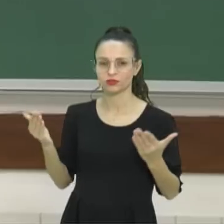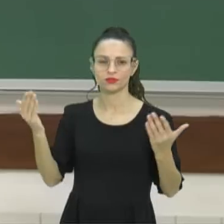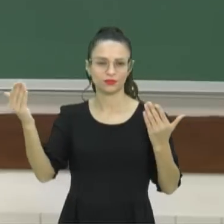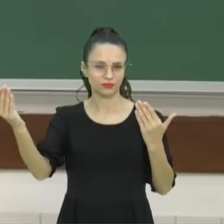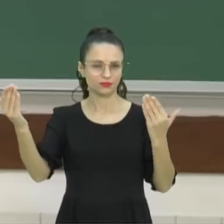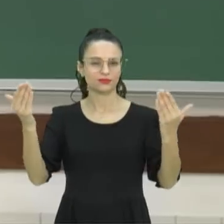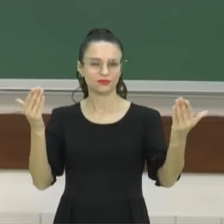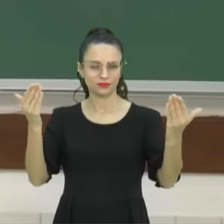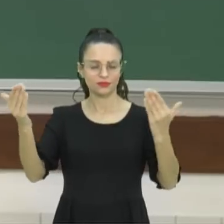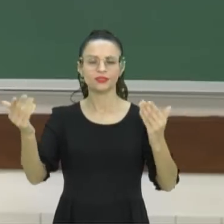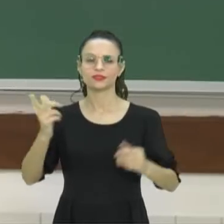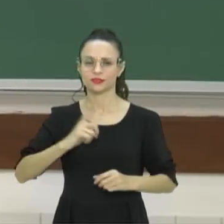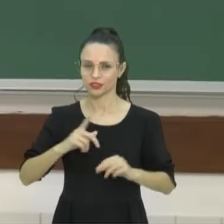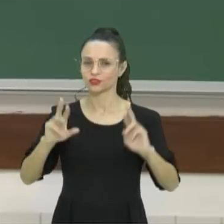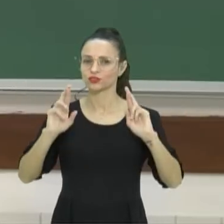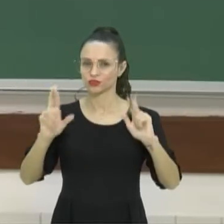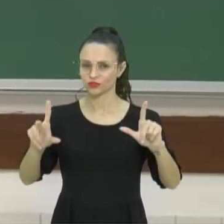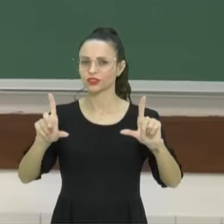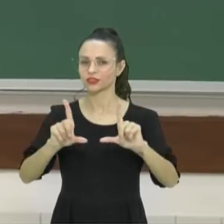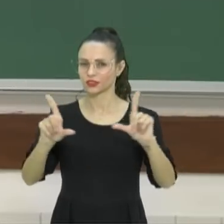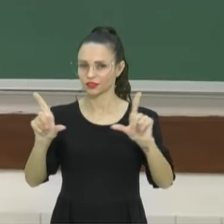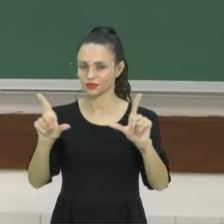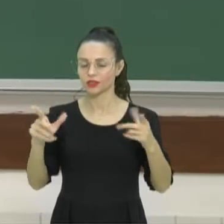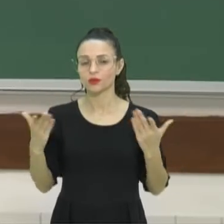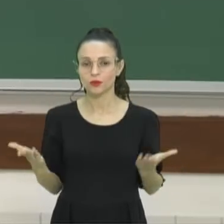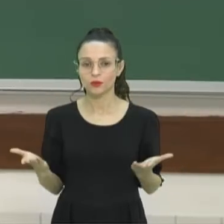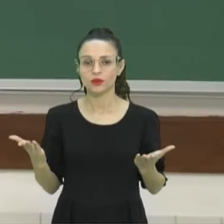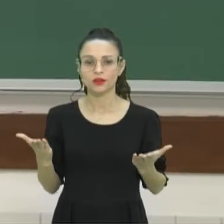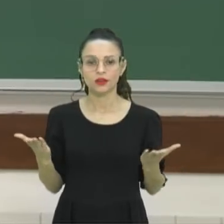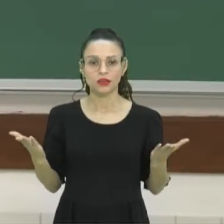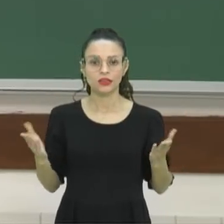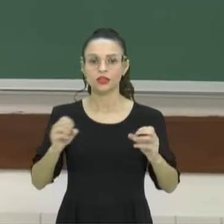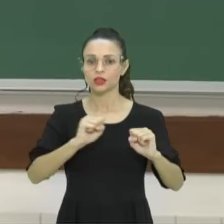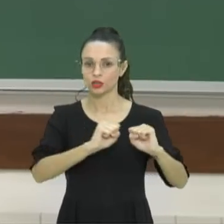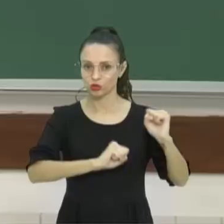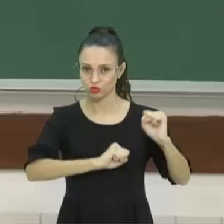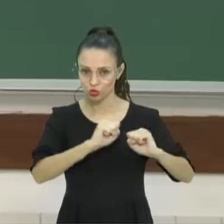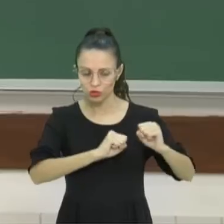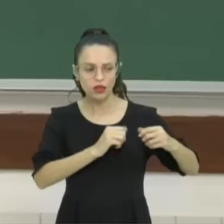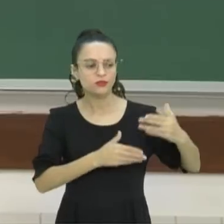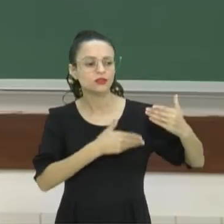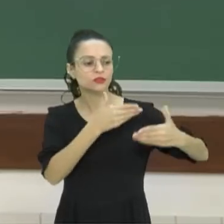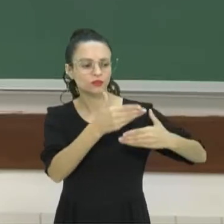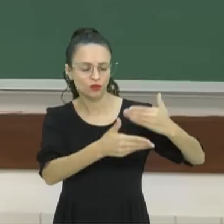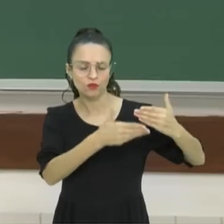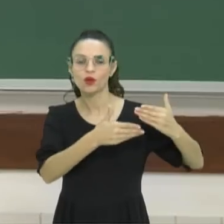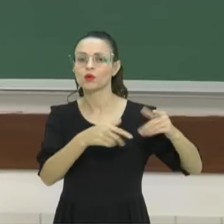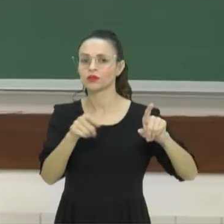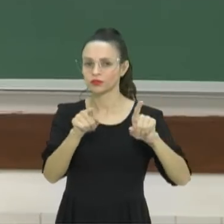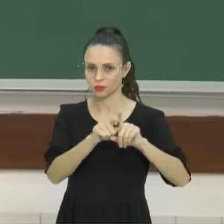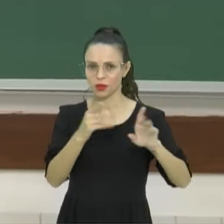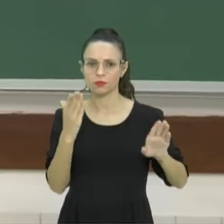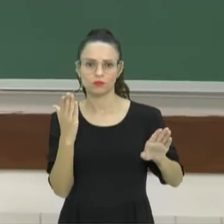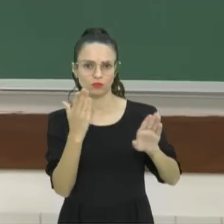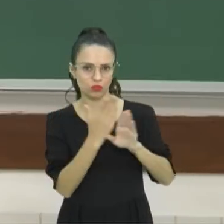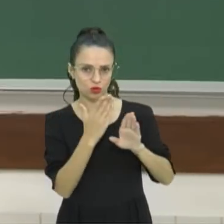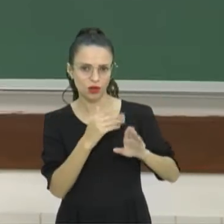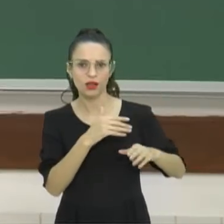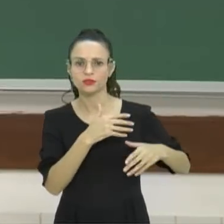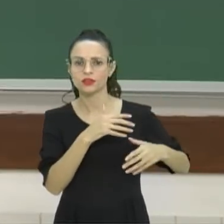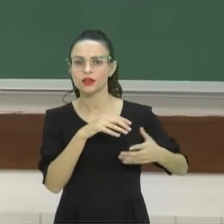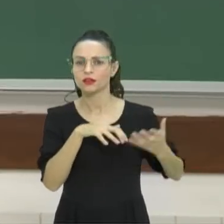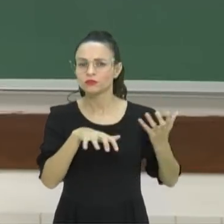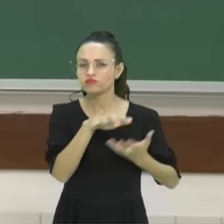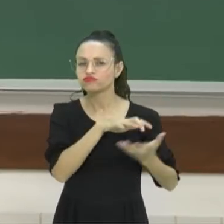já vai perceber que existe uma grande diferença. Ou seja, a indústria se desenvolveu também por conta dessas